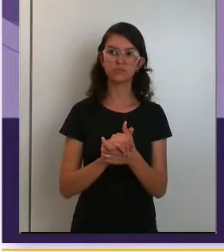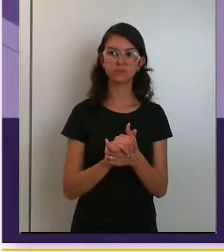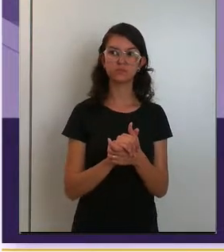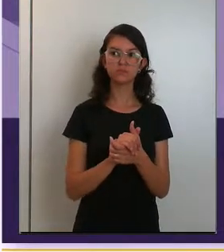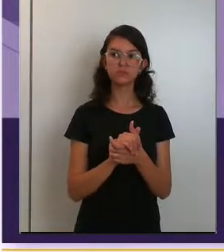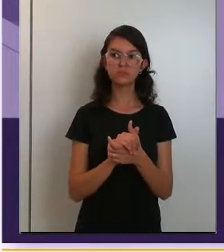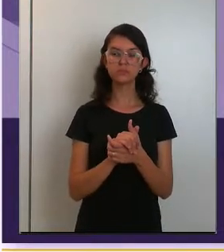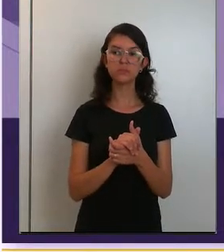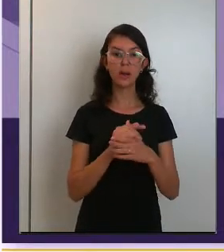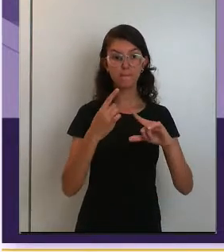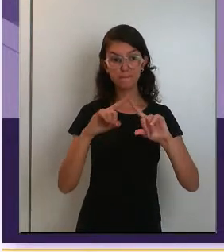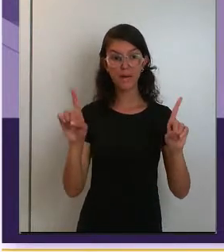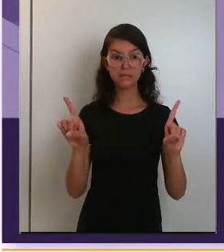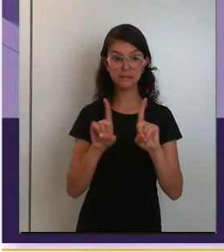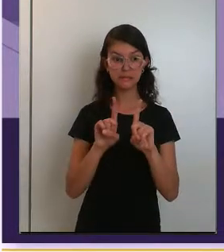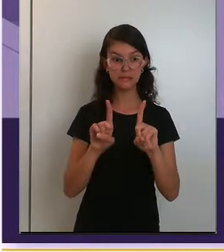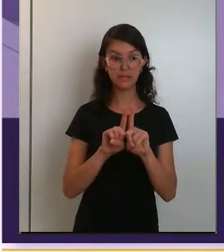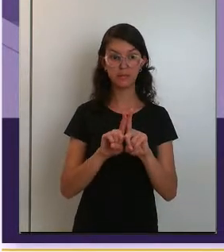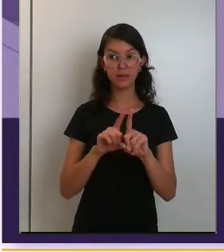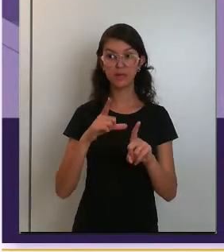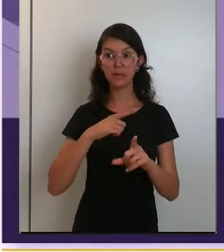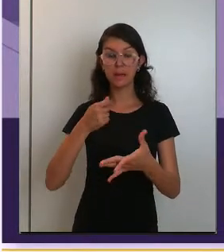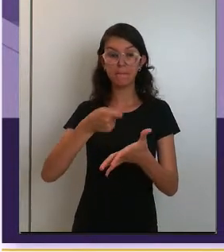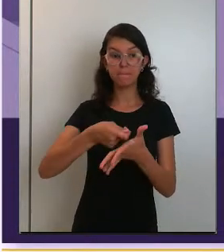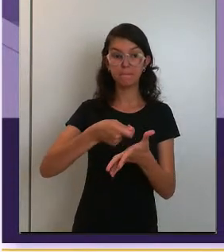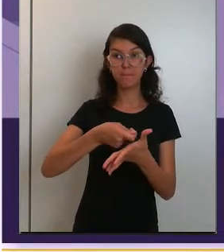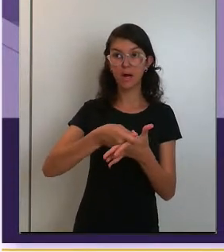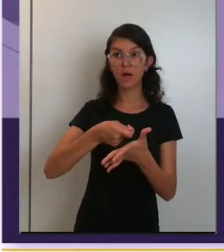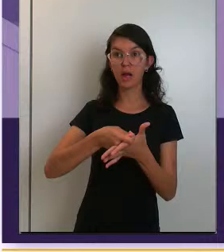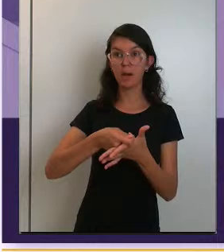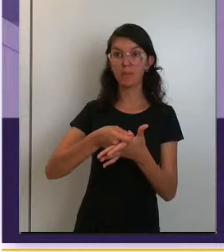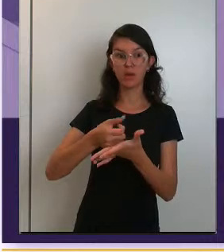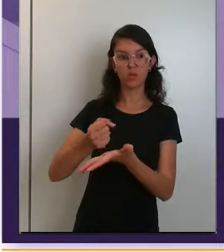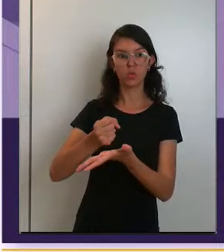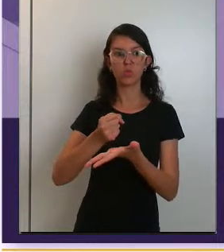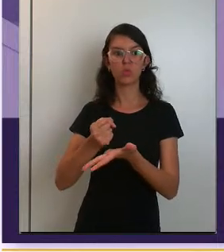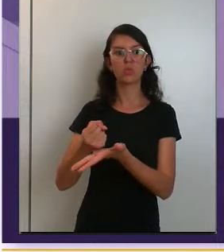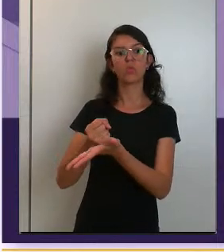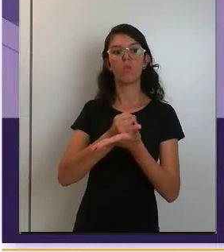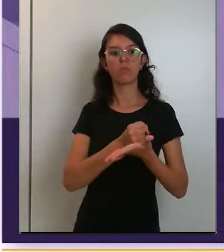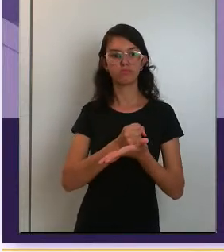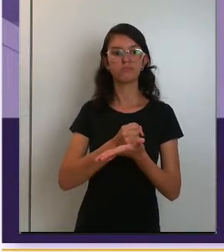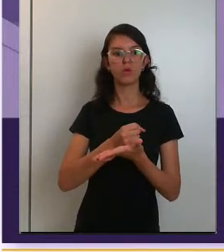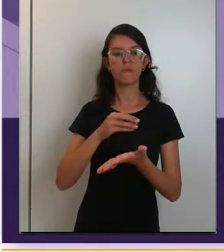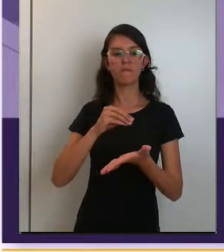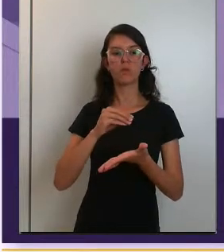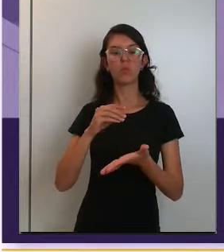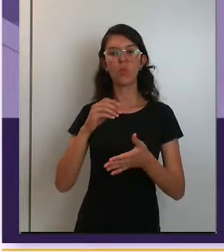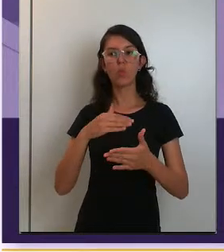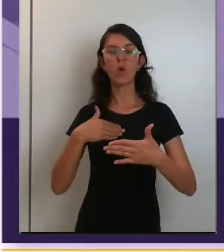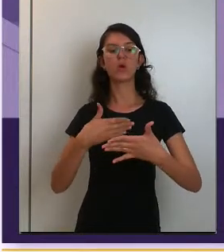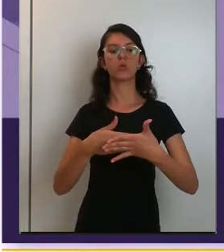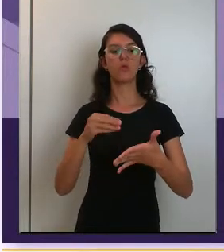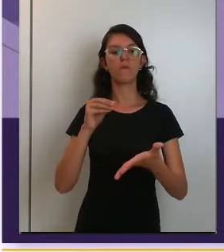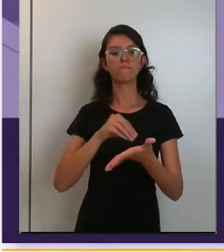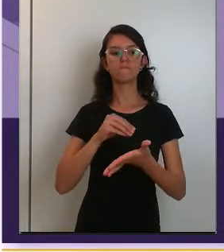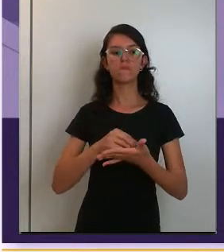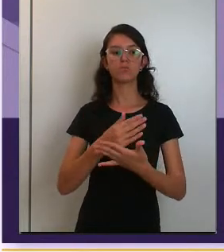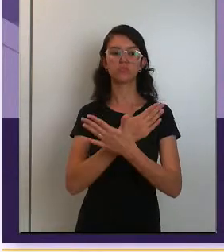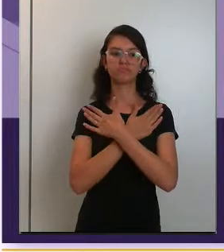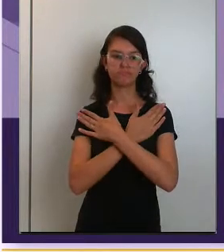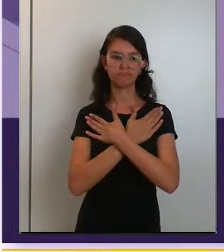informalidade, mas até mesmo o pagamento de auxílio desemprego num valor menor do que as outras categorias, o que